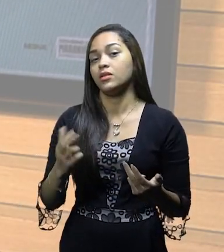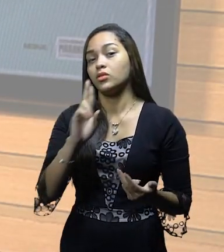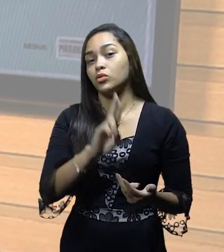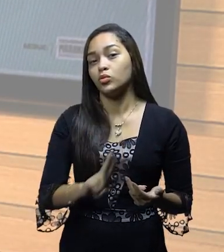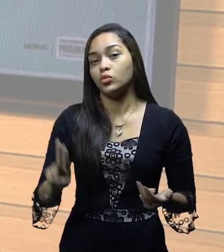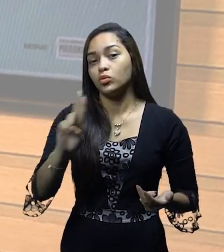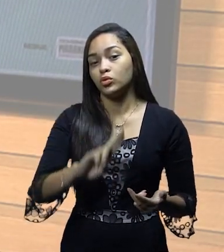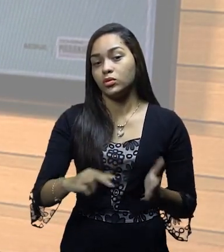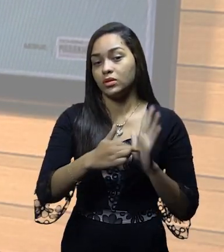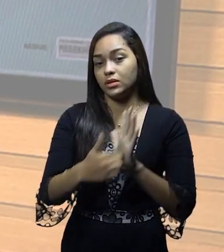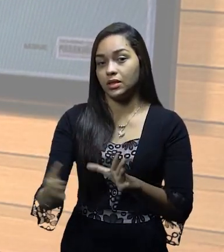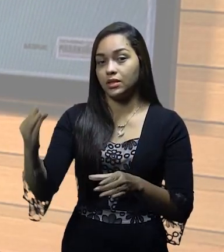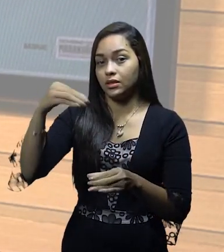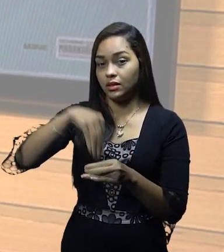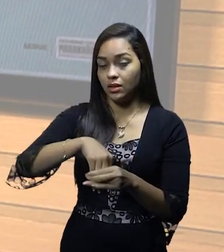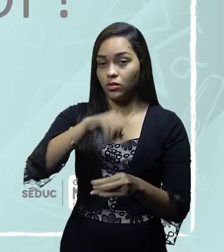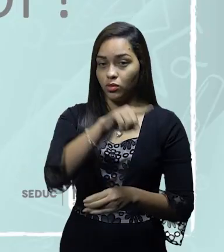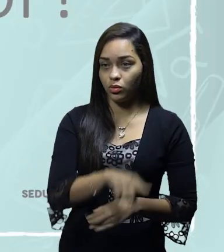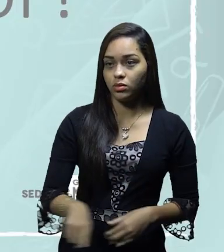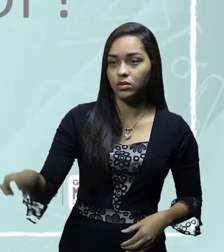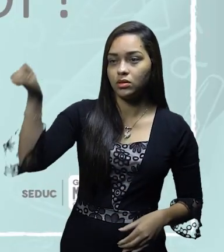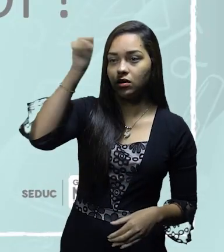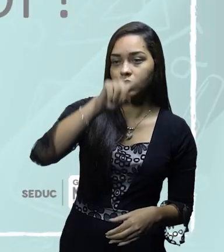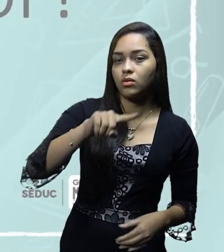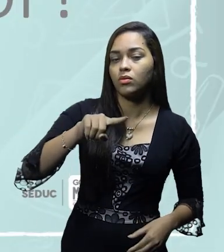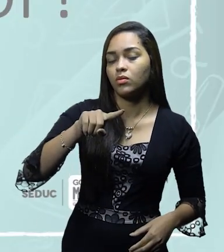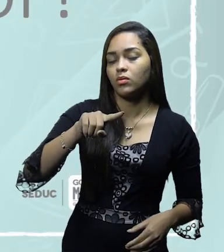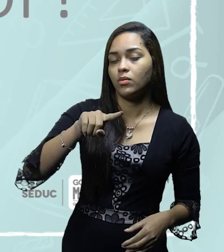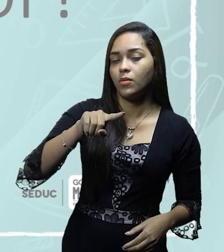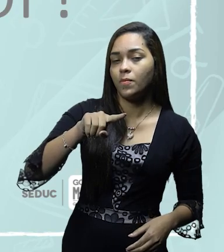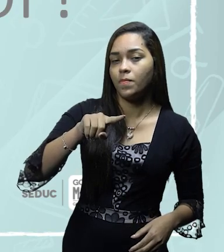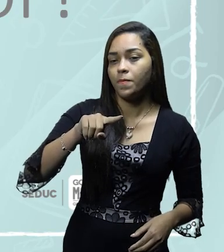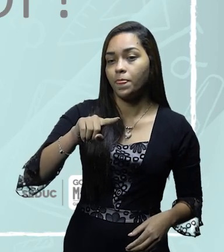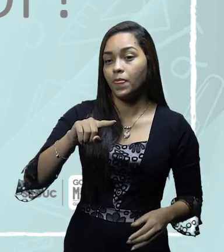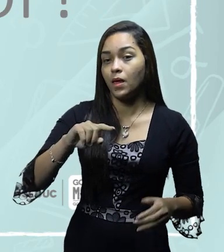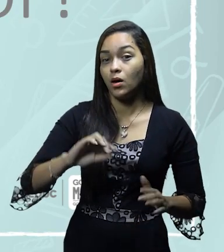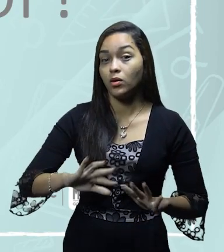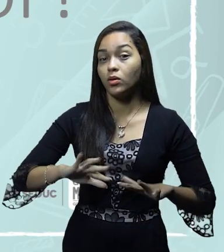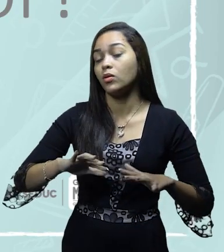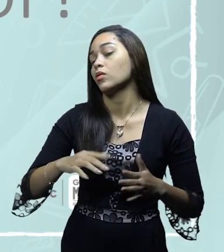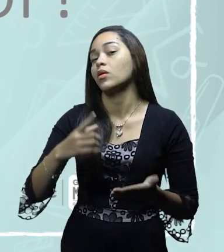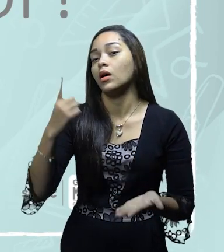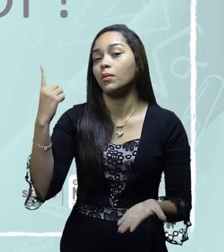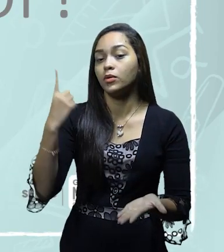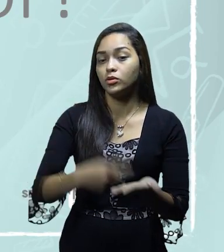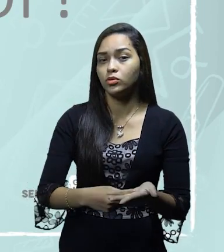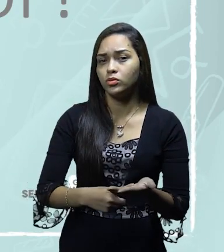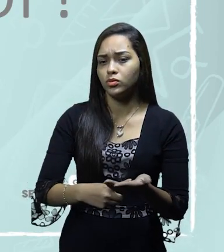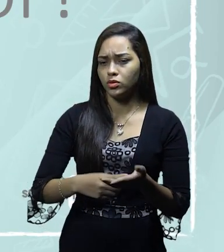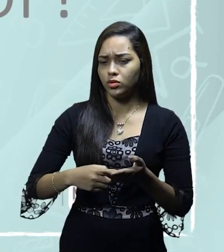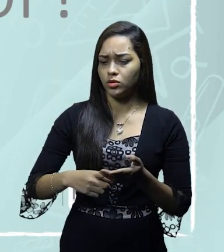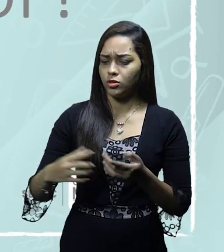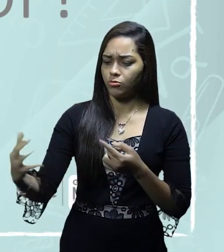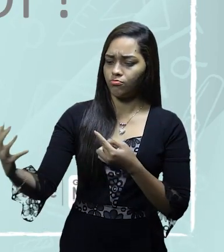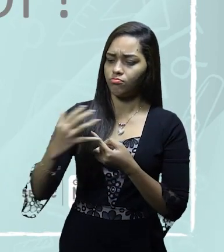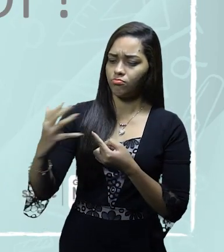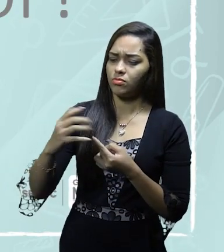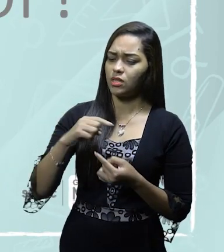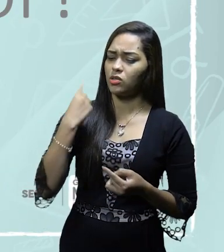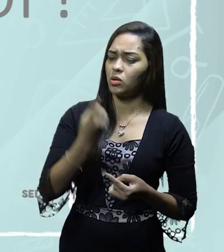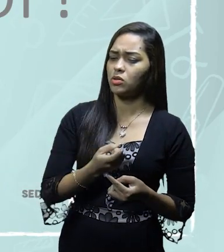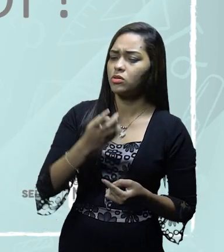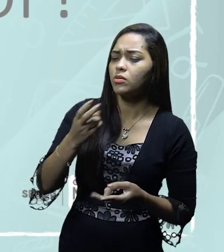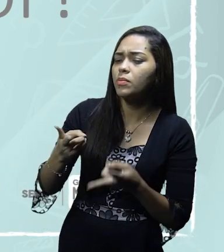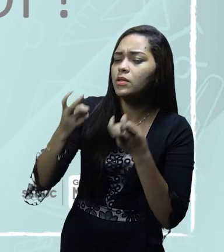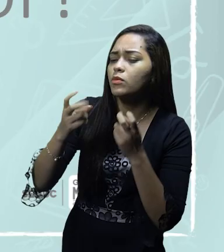formas dele se apresentar dentro do círculo. Então, que impressão essas diferentes posturas provocam em nós